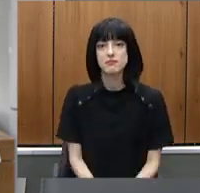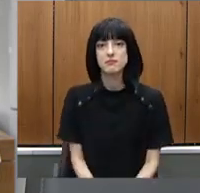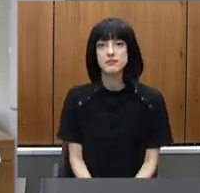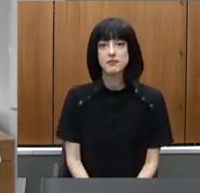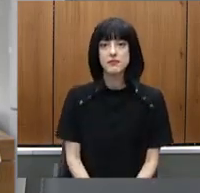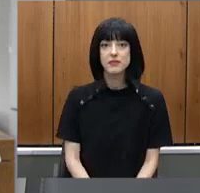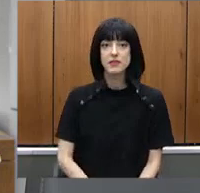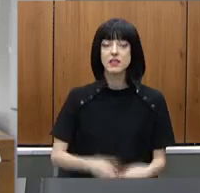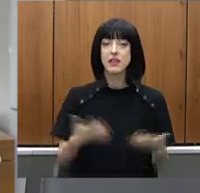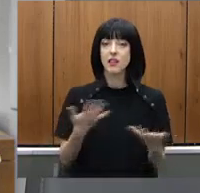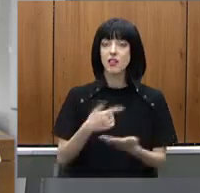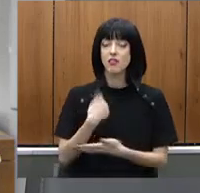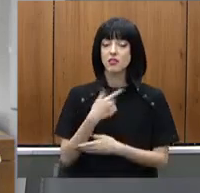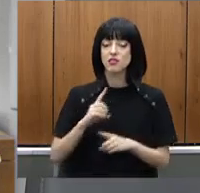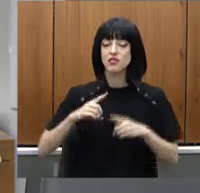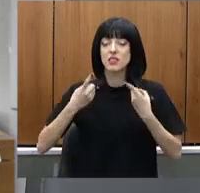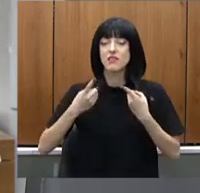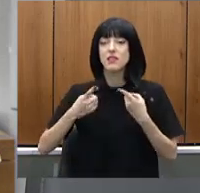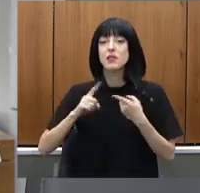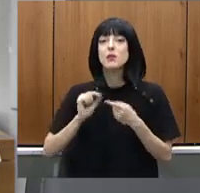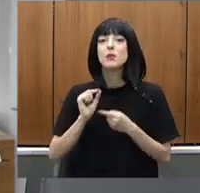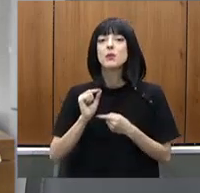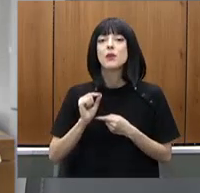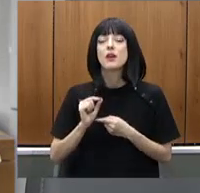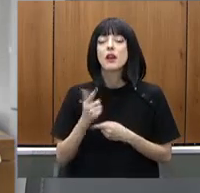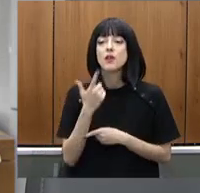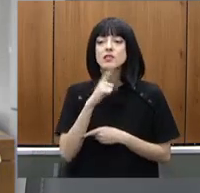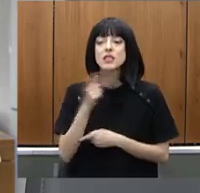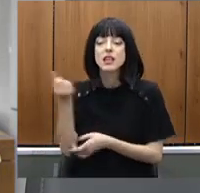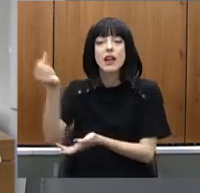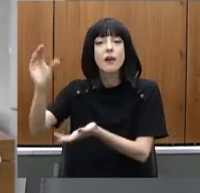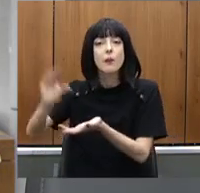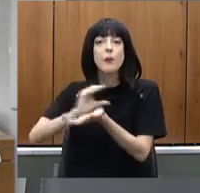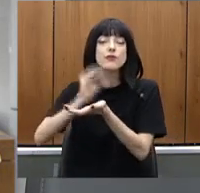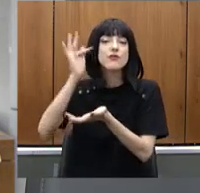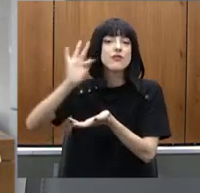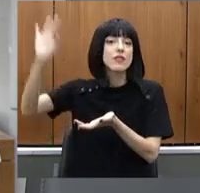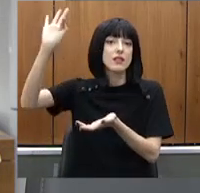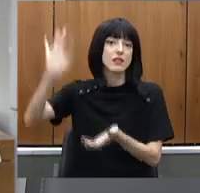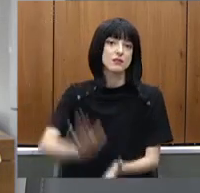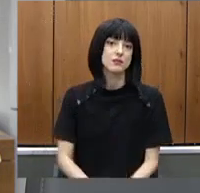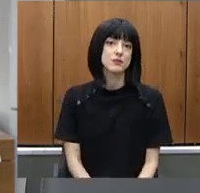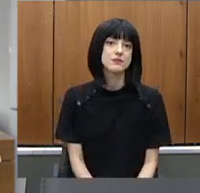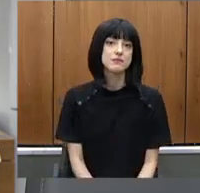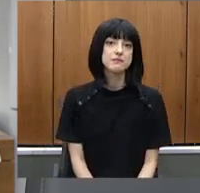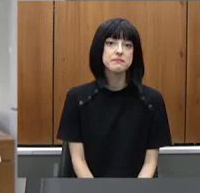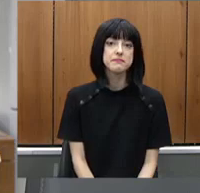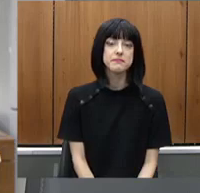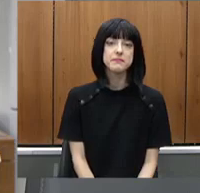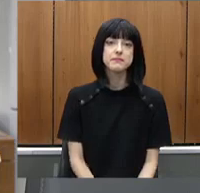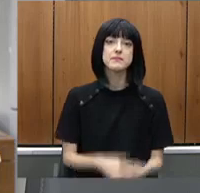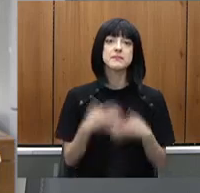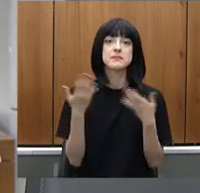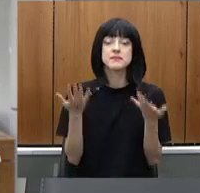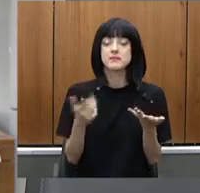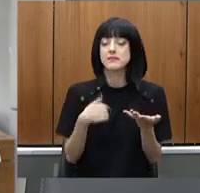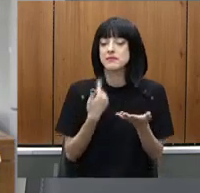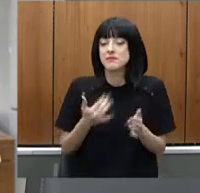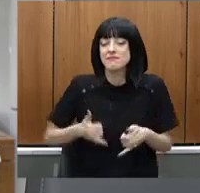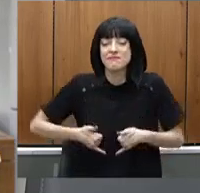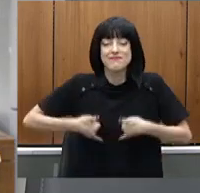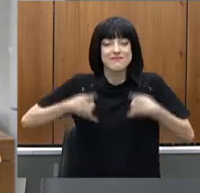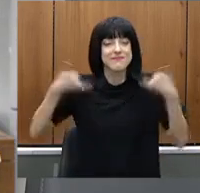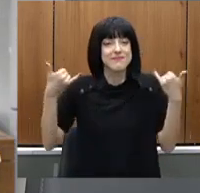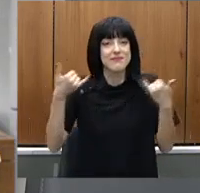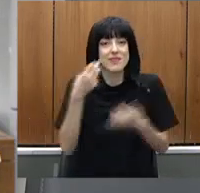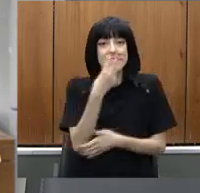aí que poderá nos ajudar então É nesse sentido que em nome da nossa gloriosa por cimentados nossos 37